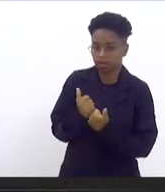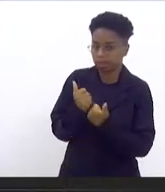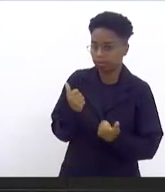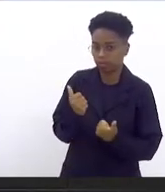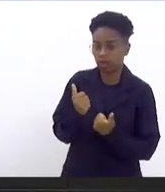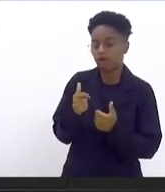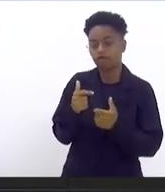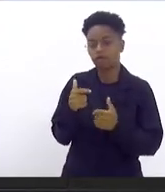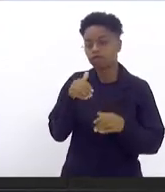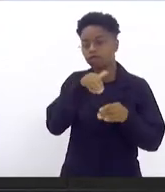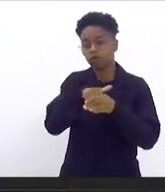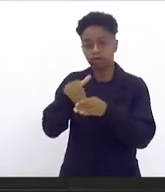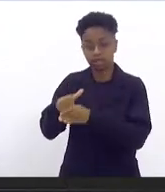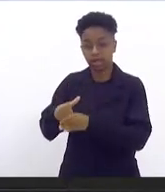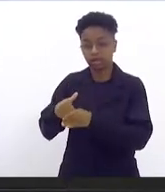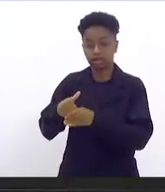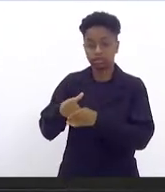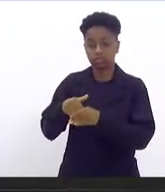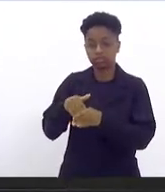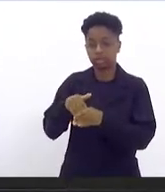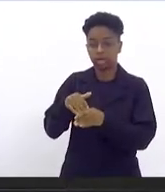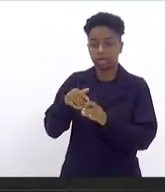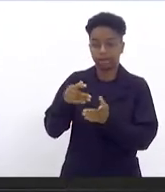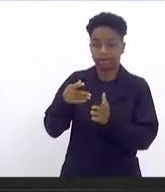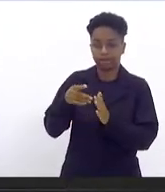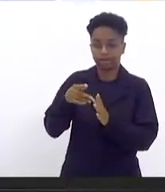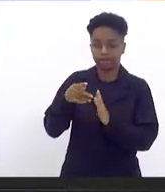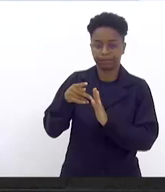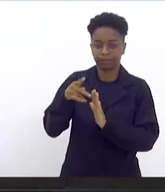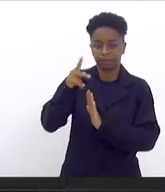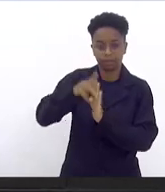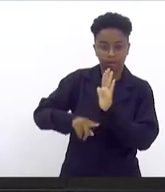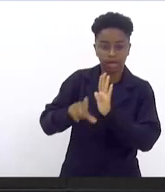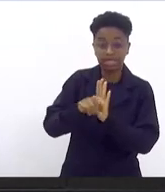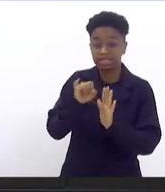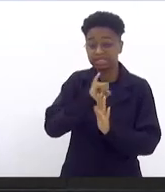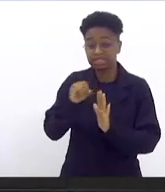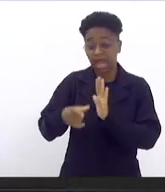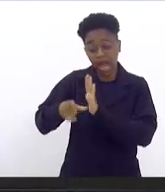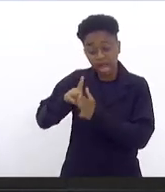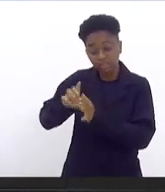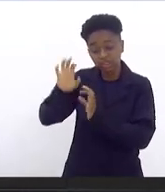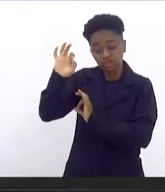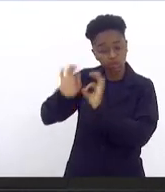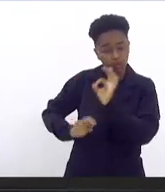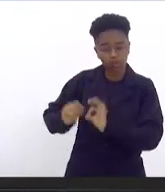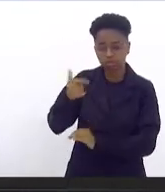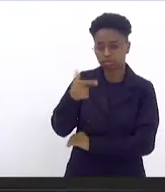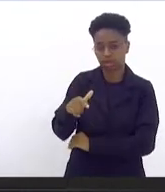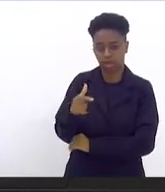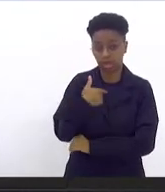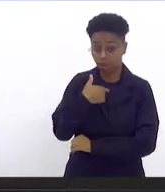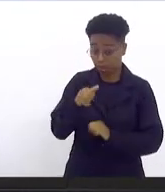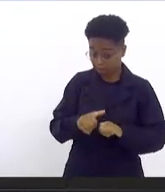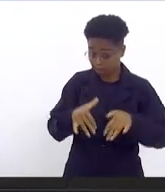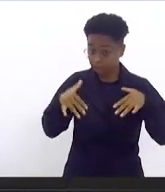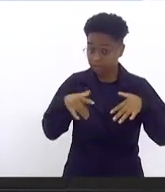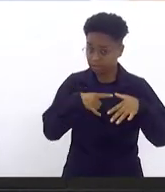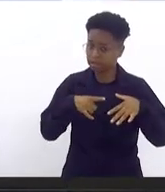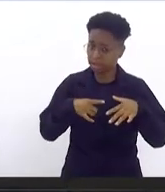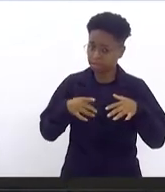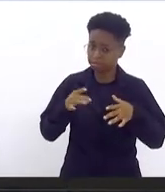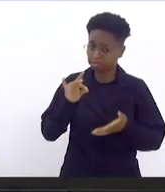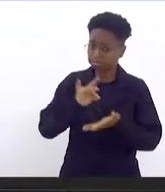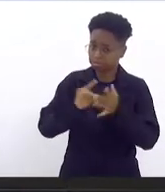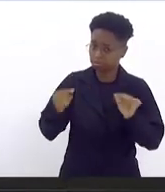plenário a matéria que não tenha sido devidamente instruída. Então, nesse caso especial, eu, em plenário, e tem legitimidade para isso qualquer